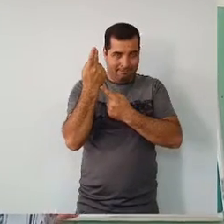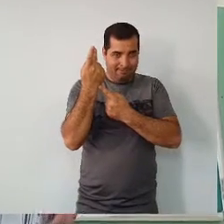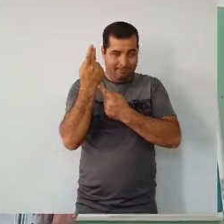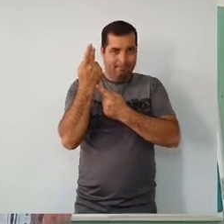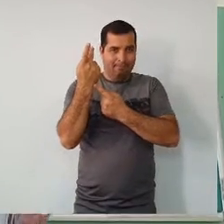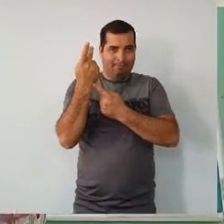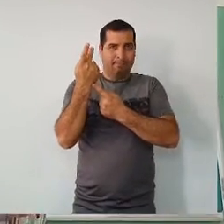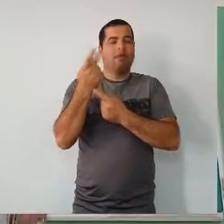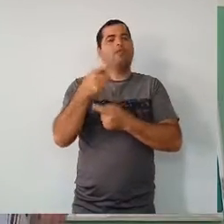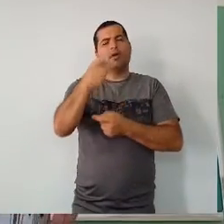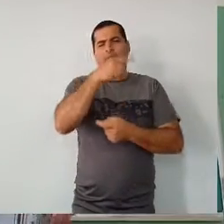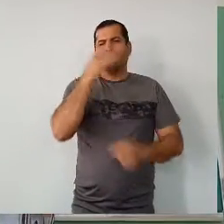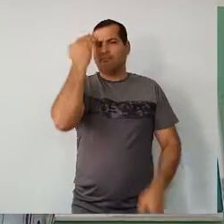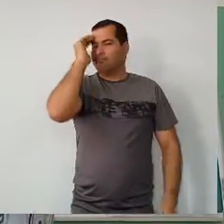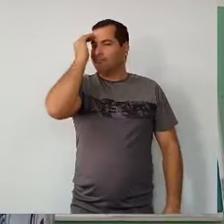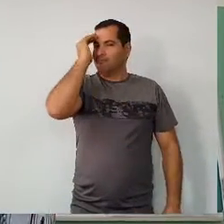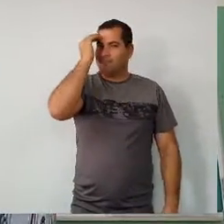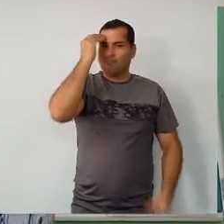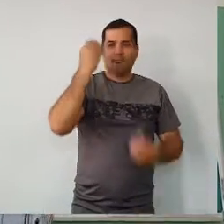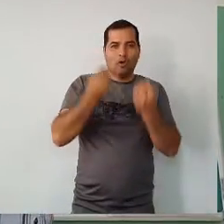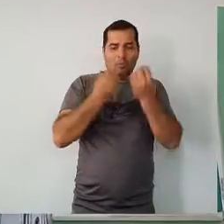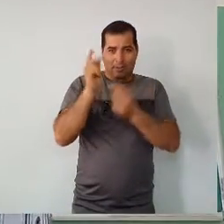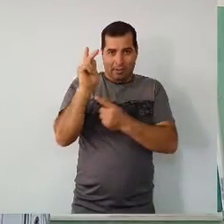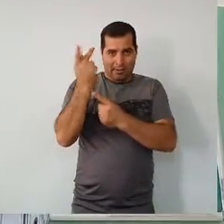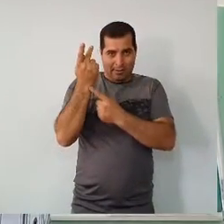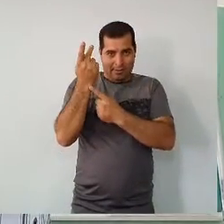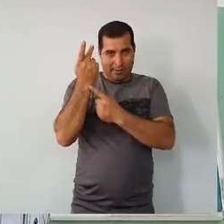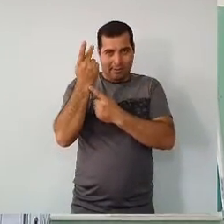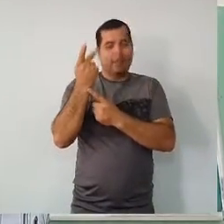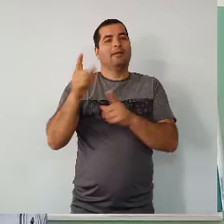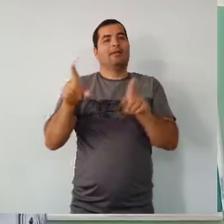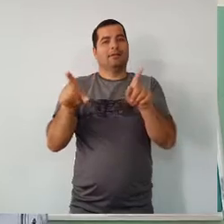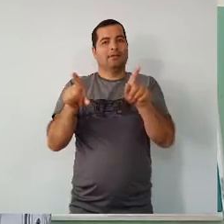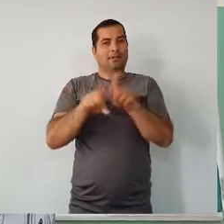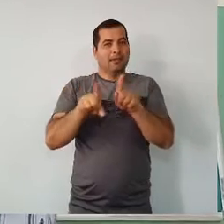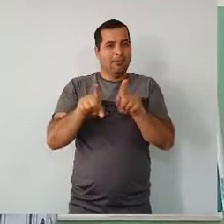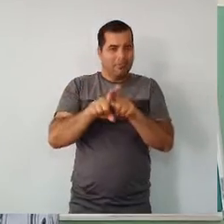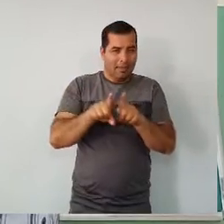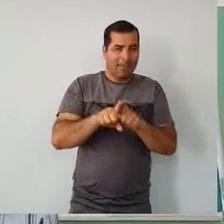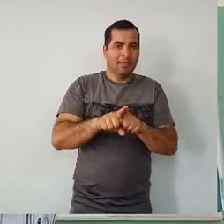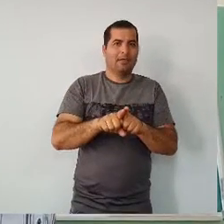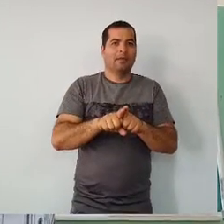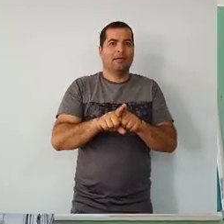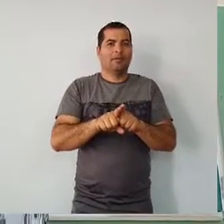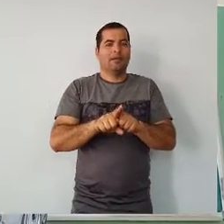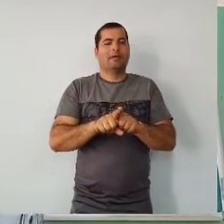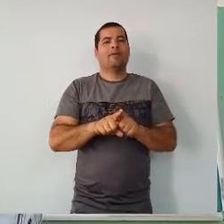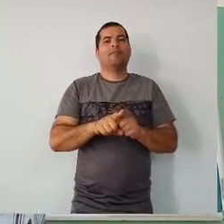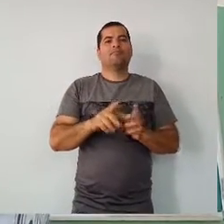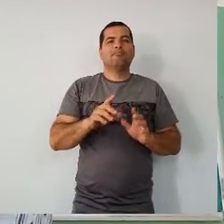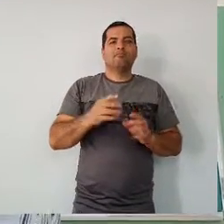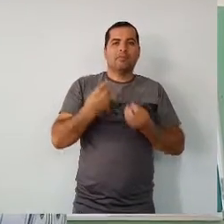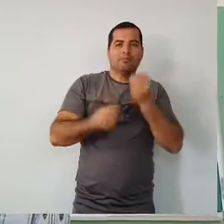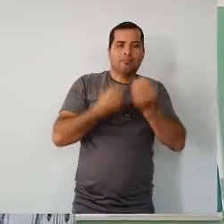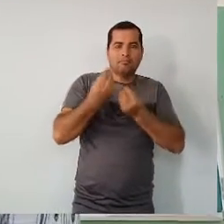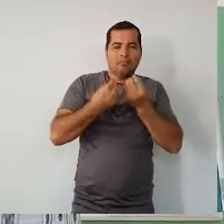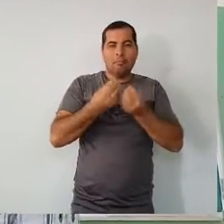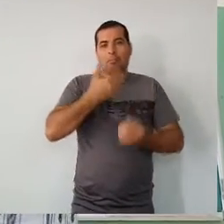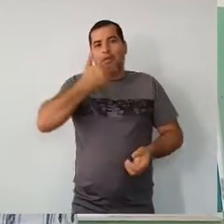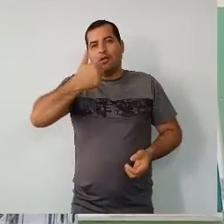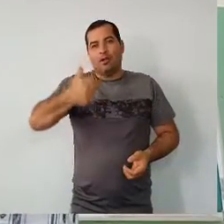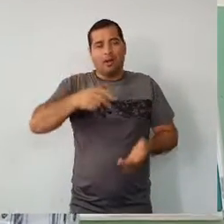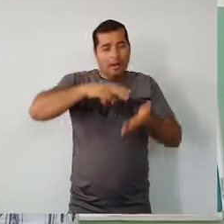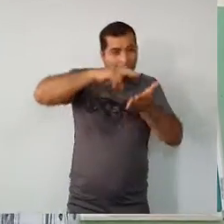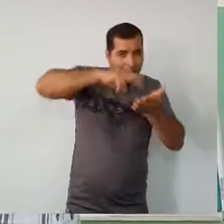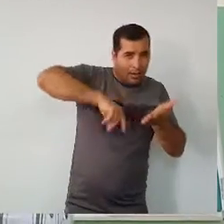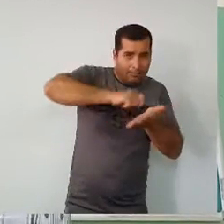São atividades para compreendermos, né, a letra H, e são atividades para trabalhar e melhorar a